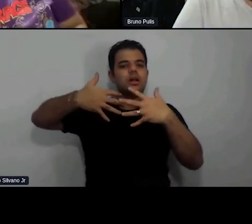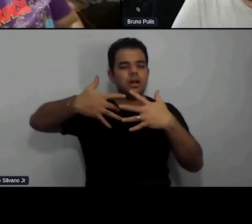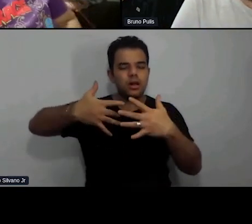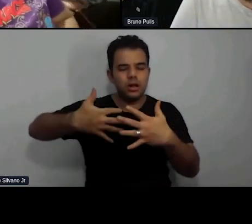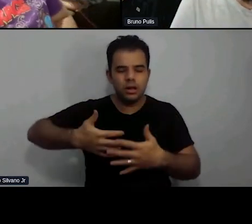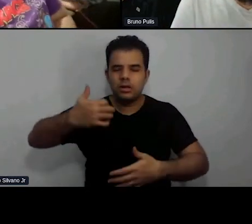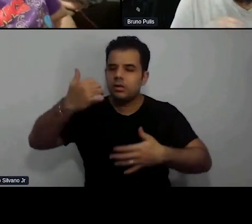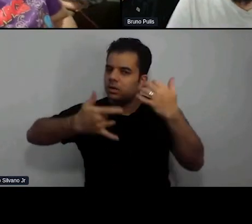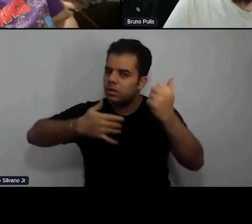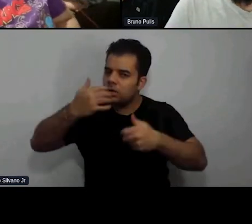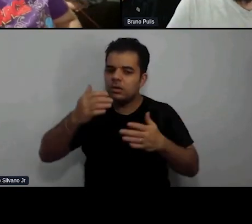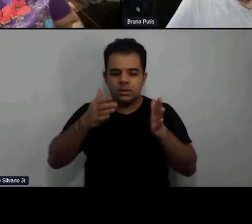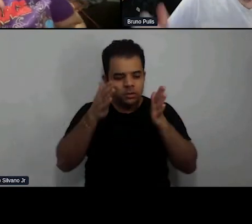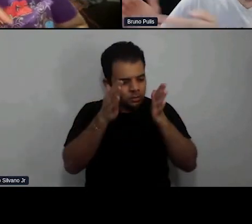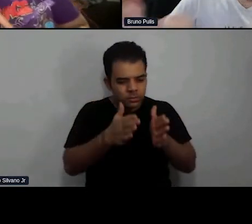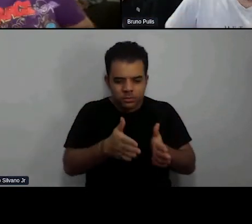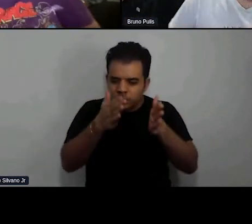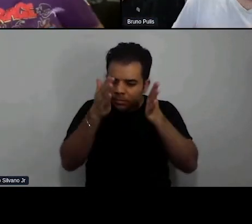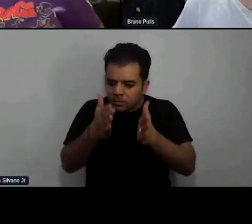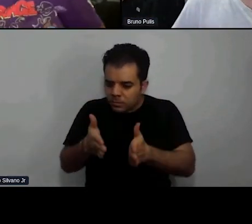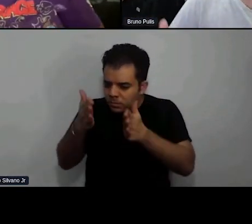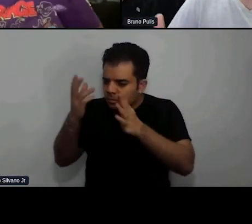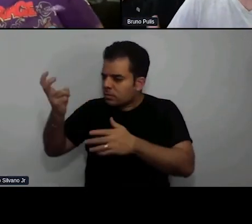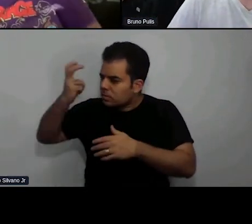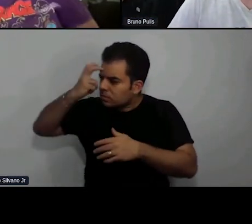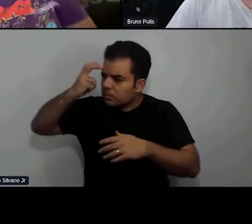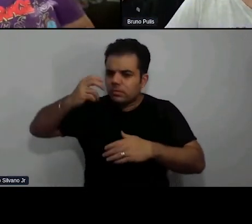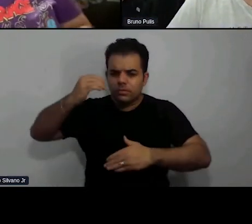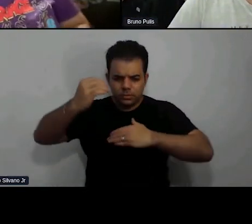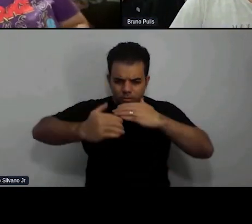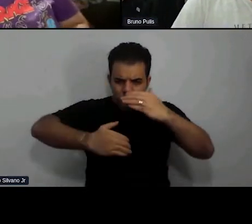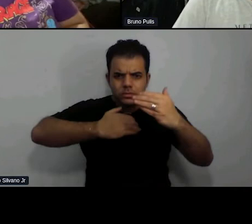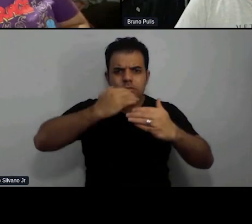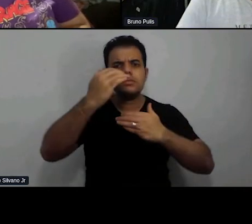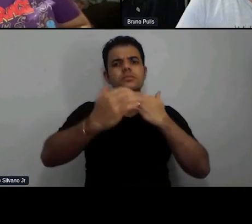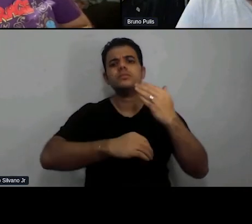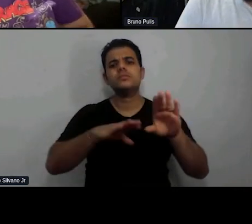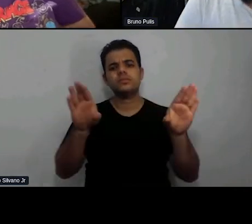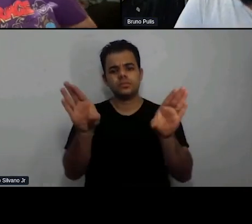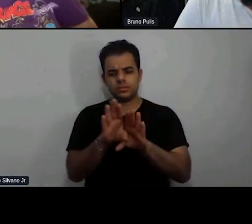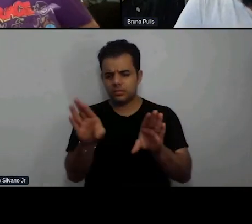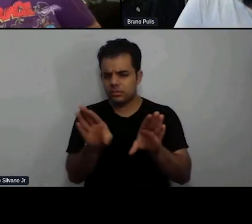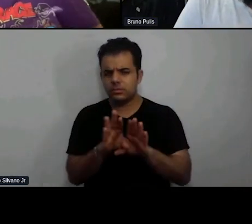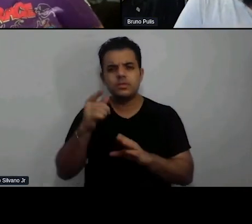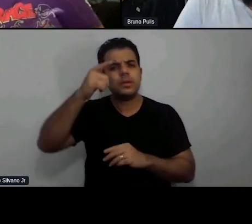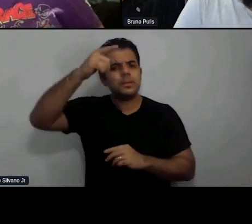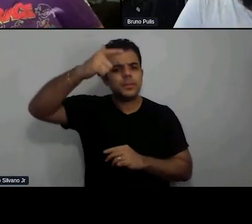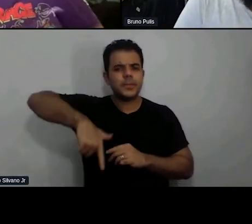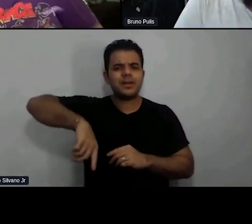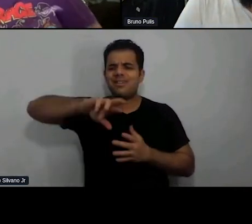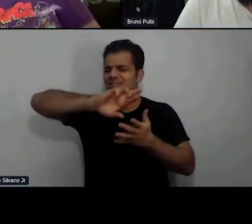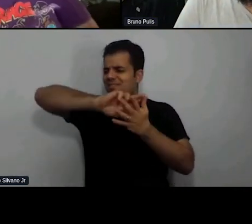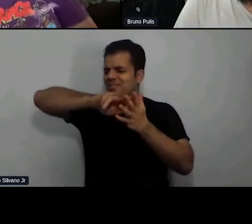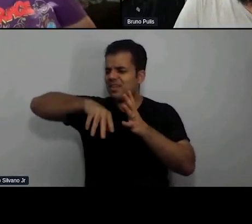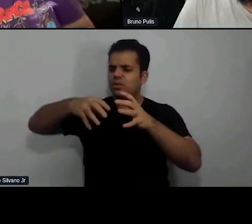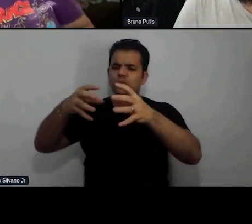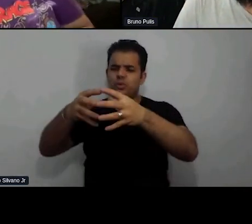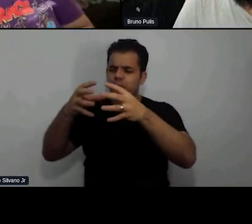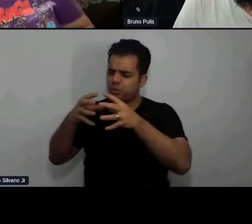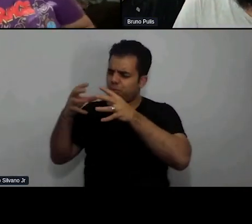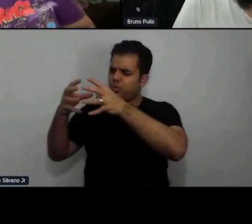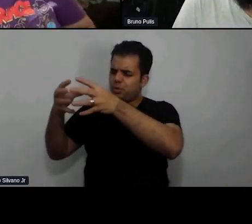que é todo um processo de cultura, de desenvolvimento, de ter várias áreas ali